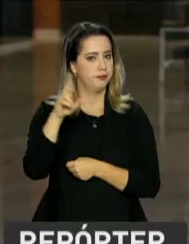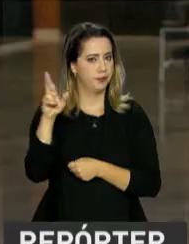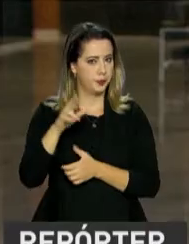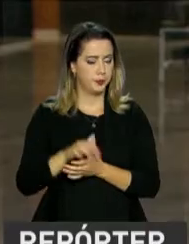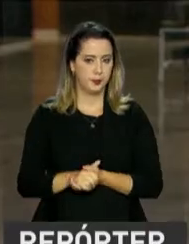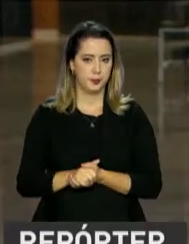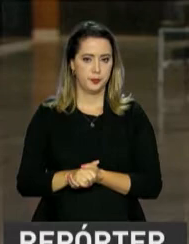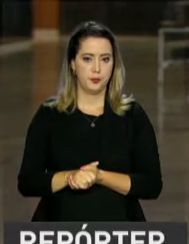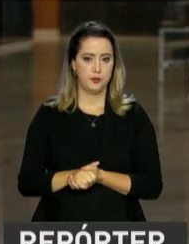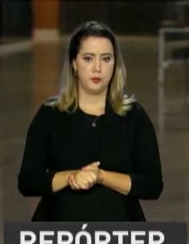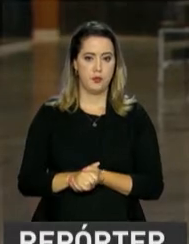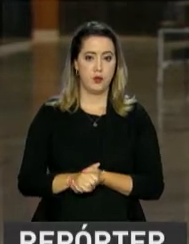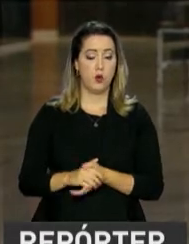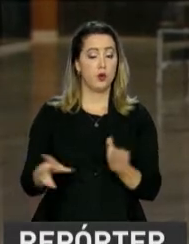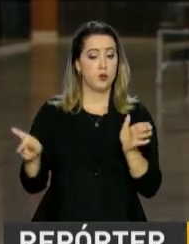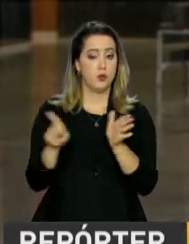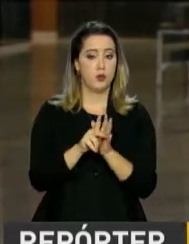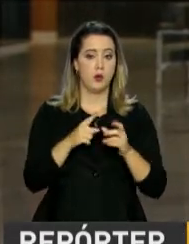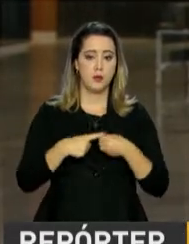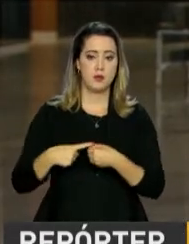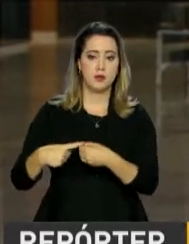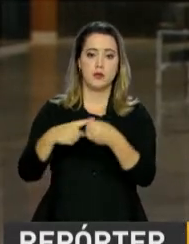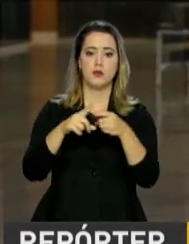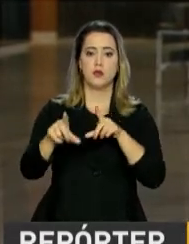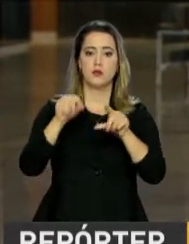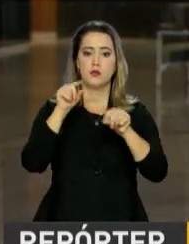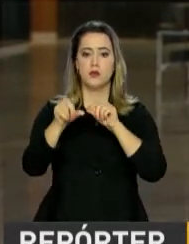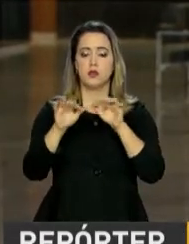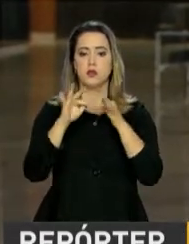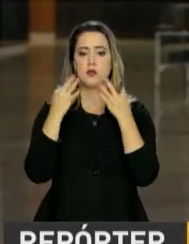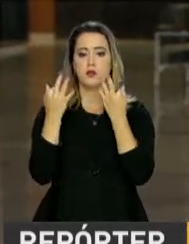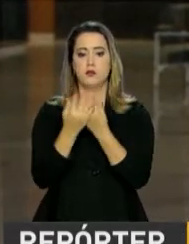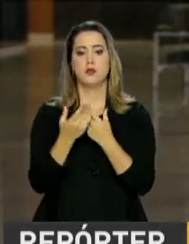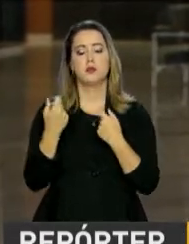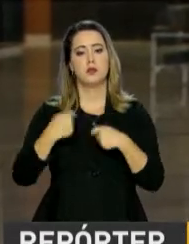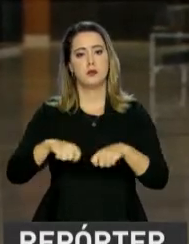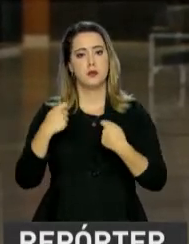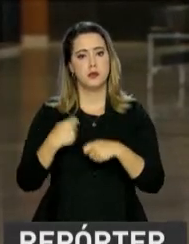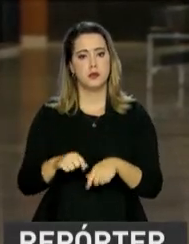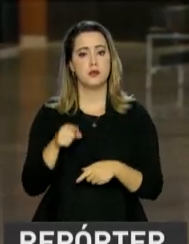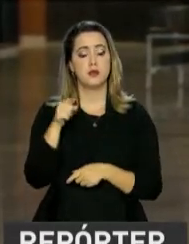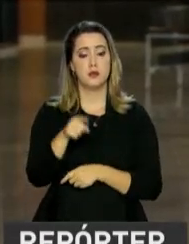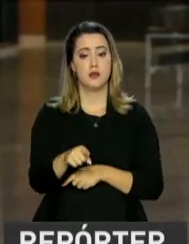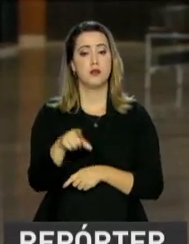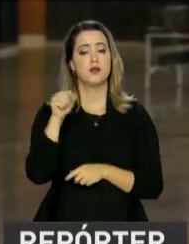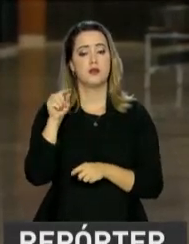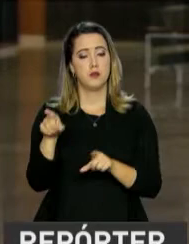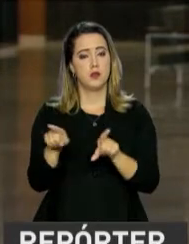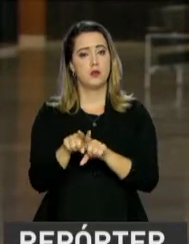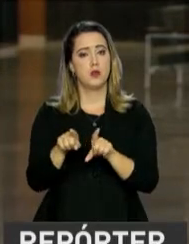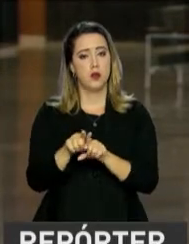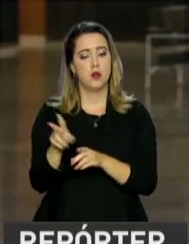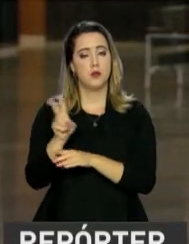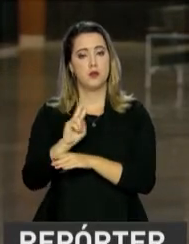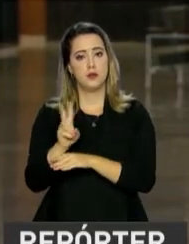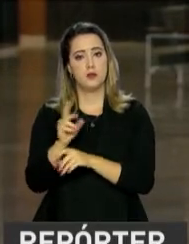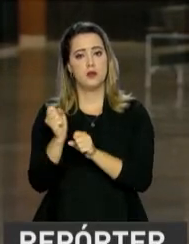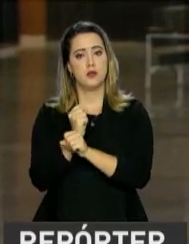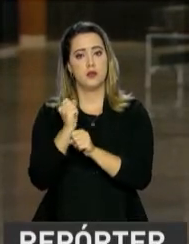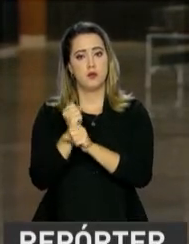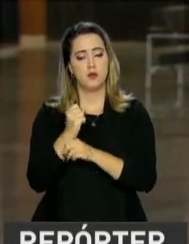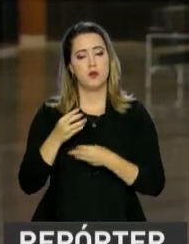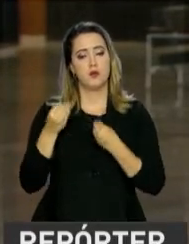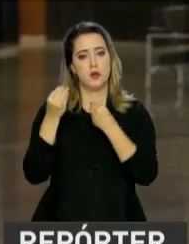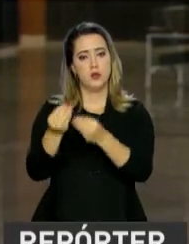são os próprios municípios que vão selecionar as famílias beneficiadas cabe a eles também fiscalizar as obras e